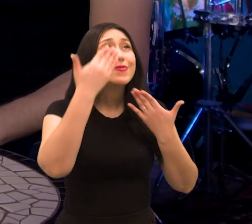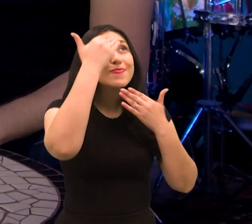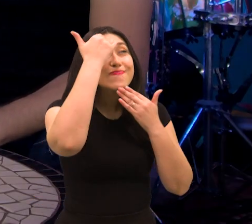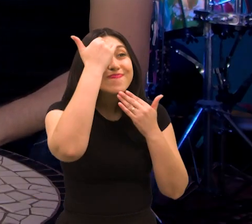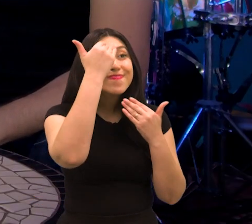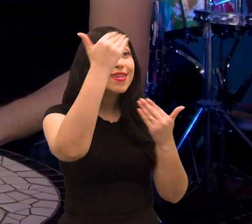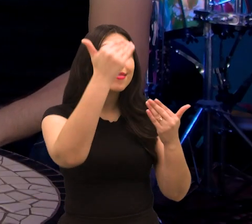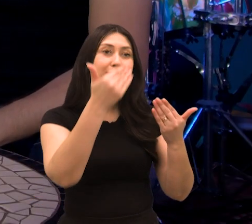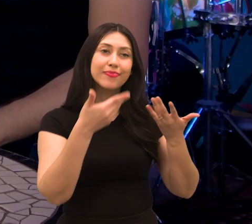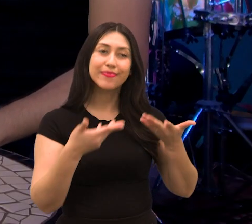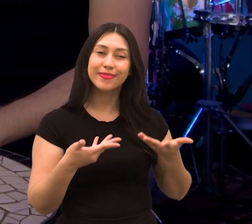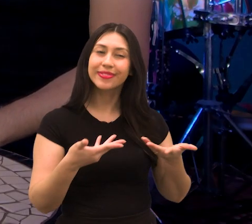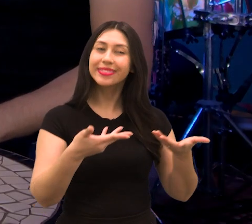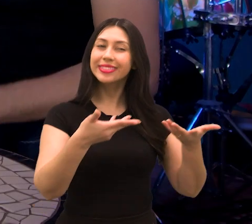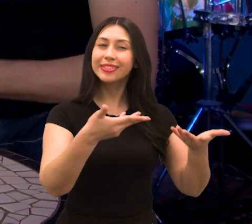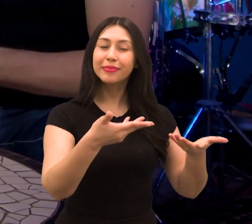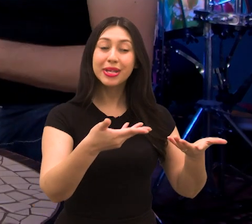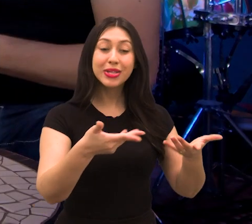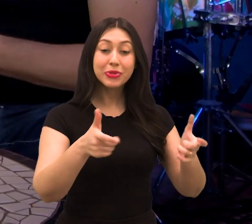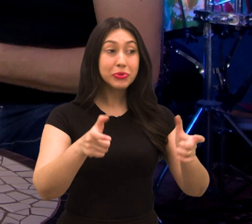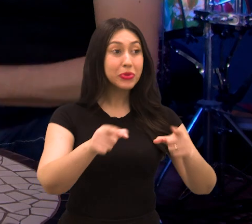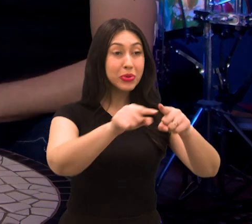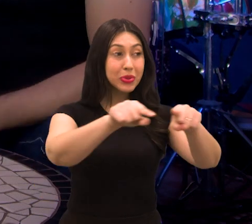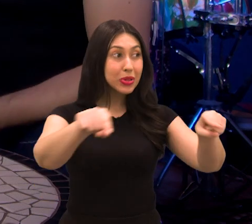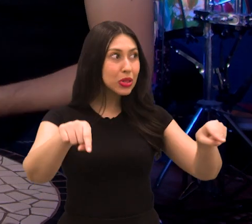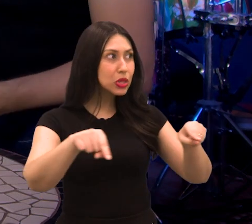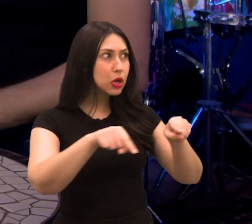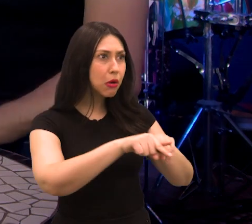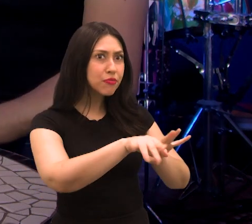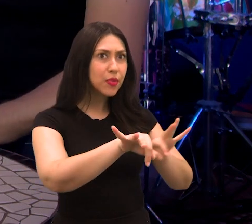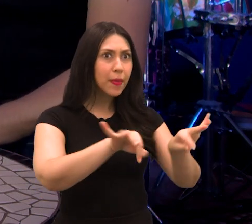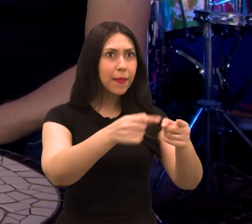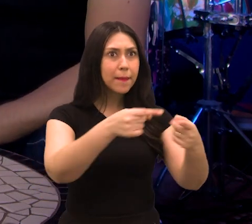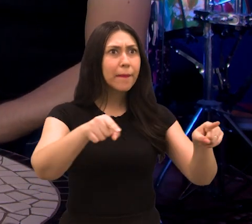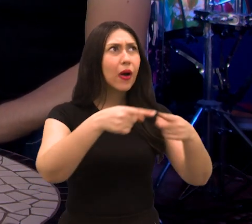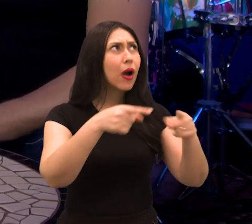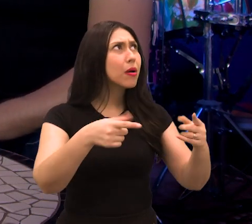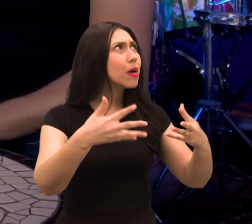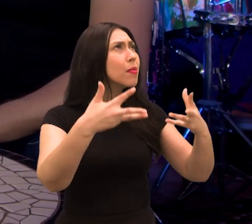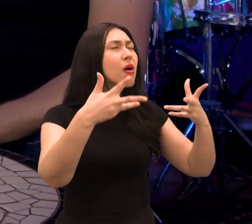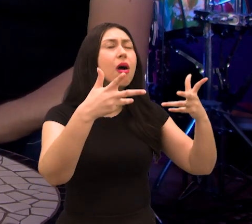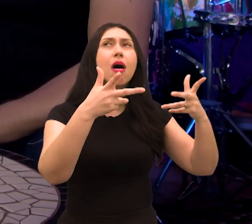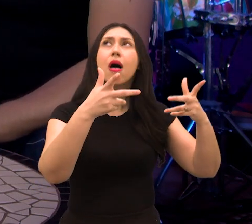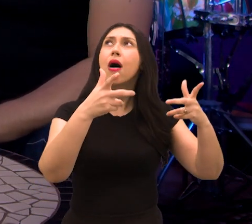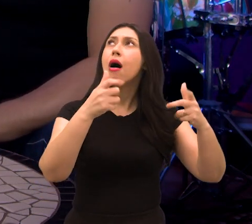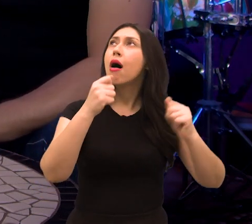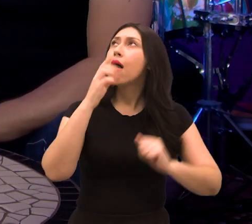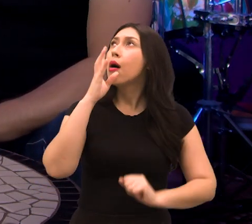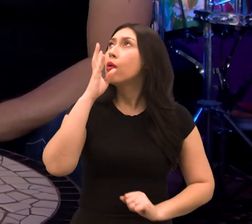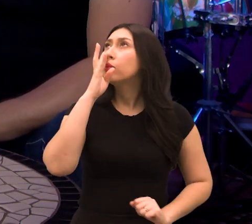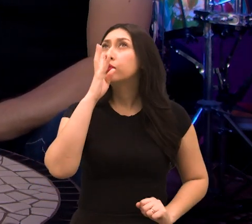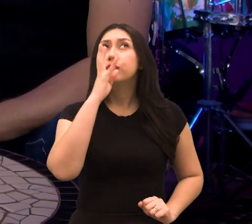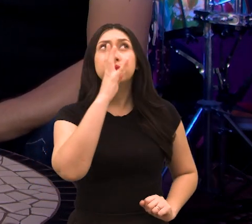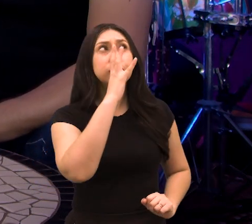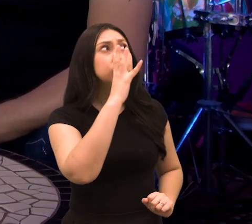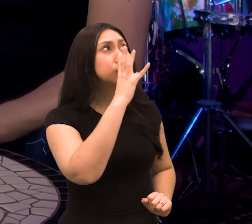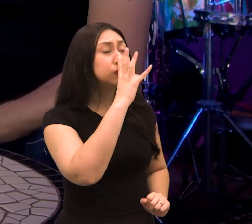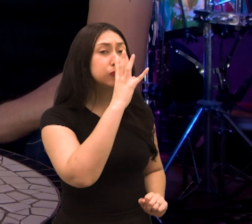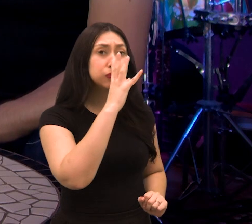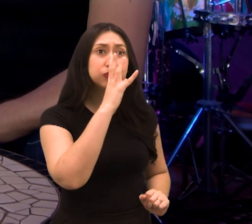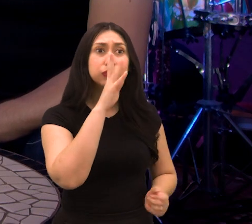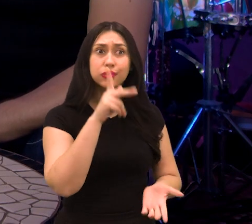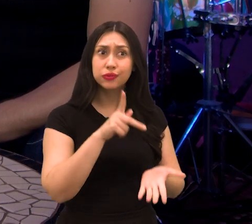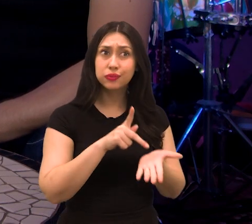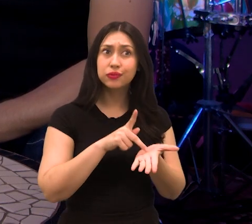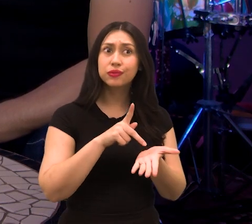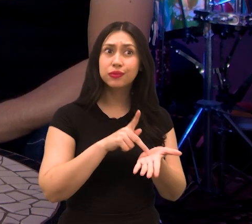Muito obrigada por receber a gente aqui no seu espaço, no seu estúdio maravilhoso. A gente está encantado com cada detalhe desse estúdio, viu? De verdade, eu